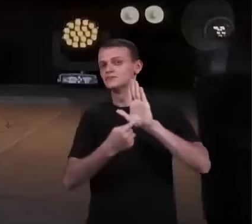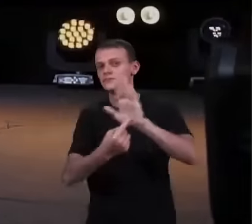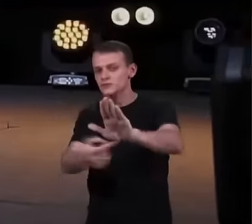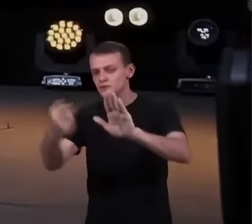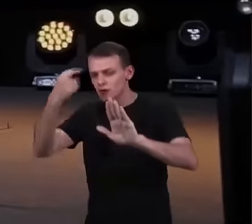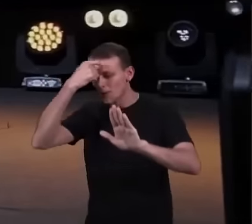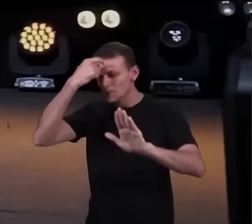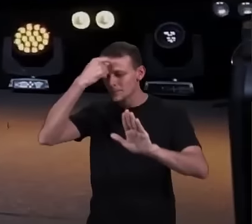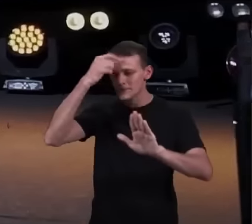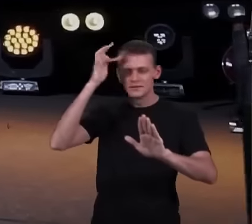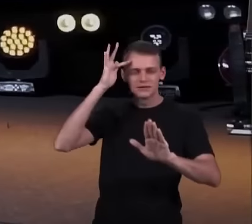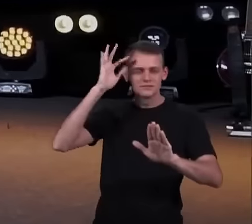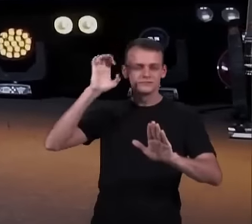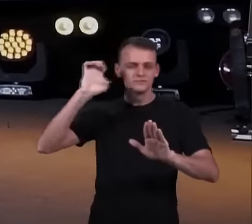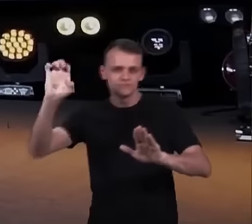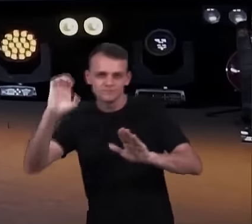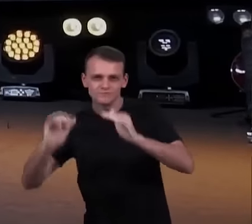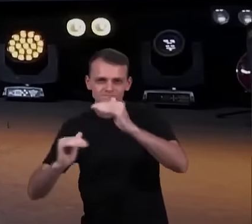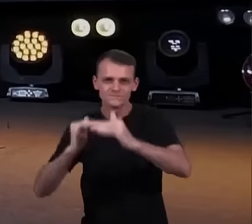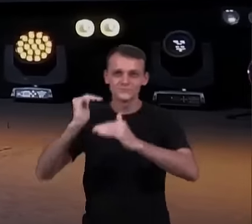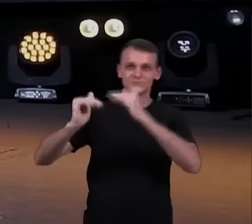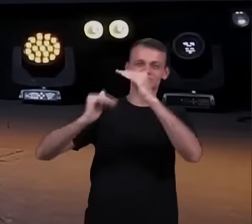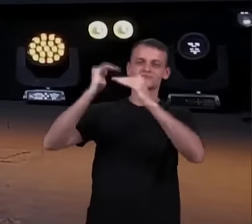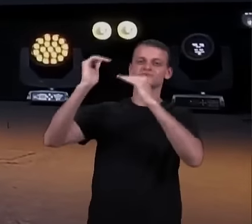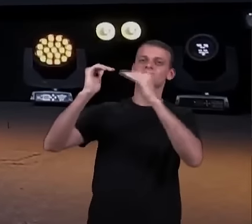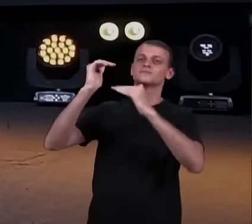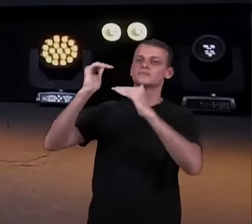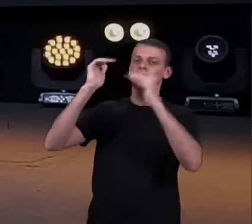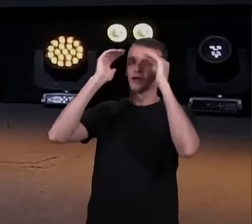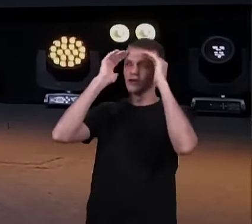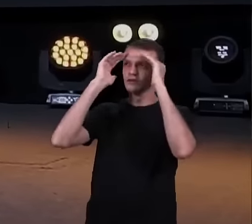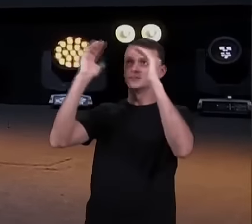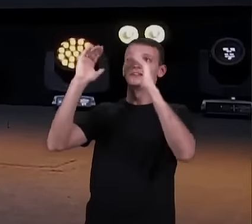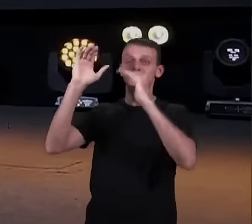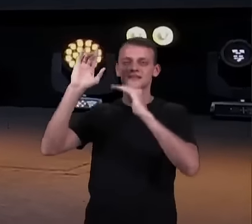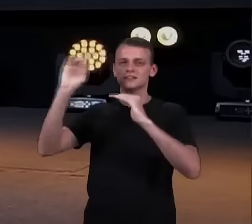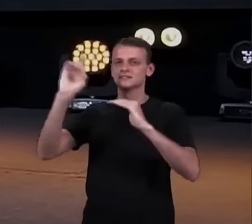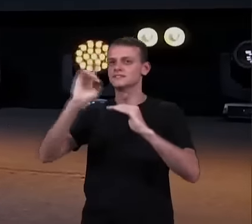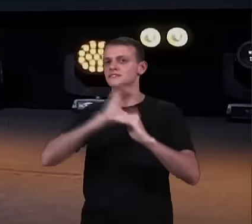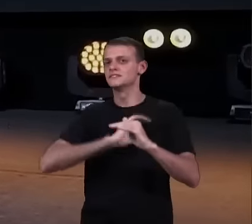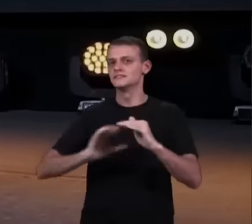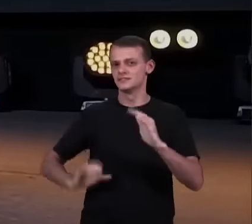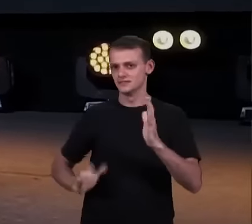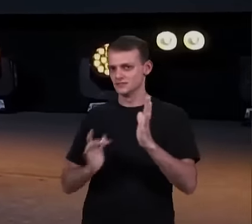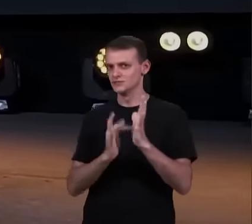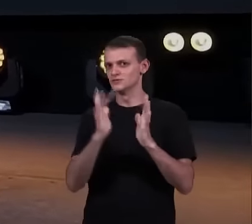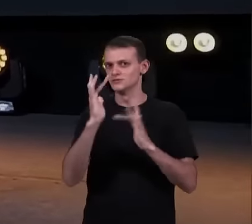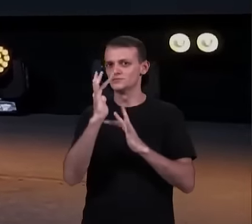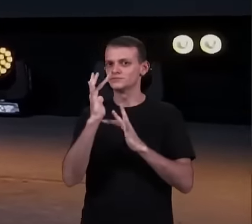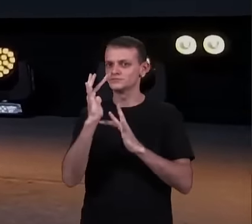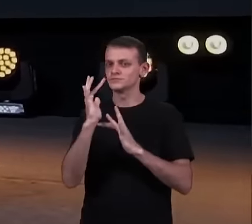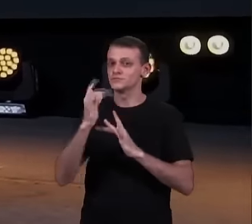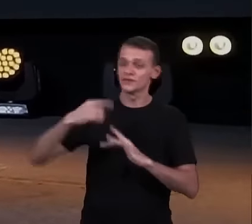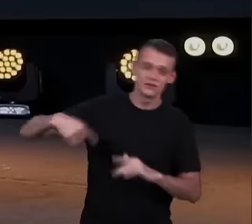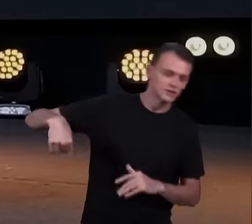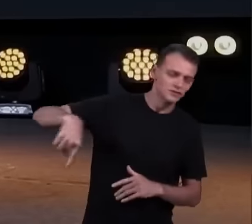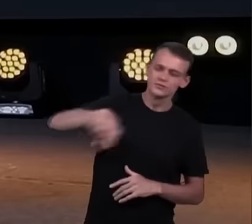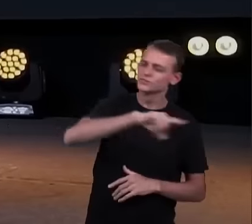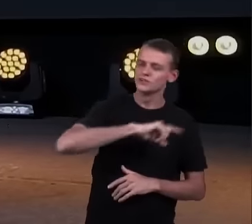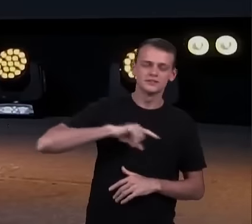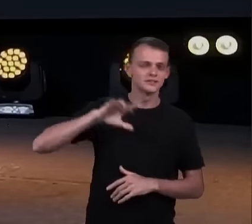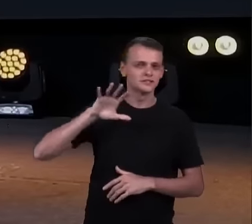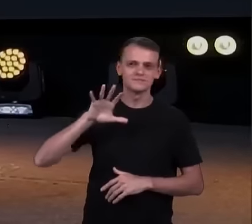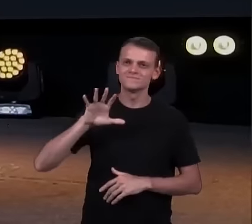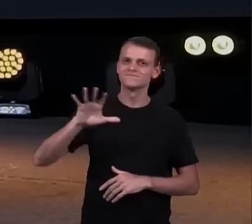o pensamento, toda a frequência, a obediência de Cristo Jesus. Nós somos